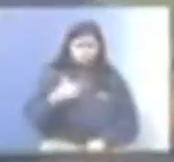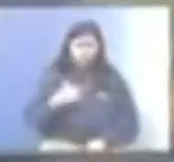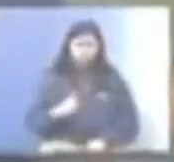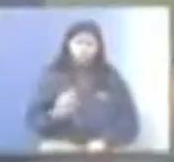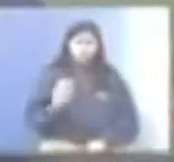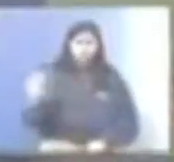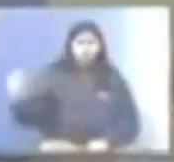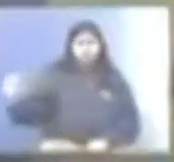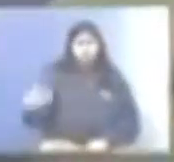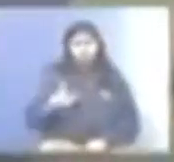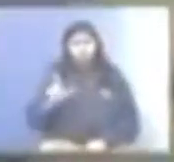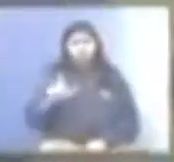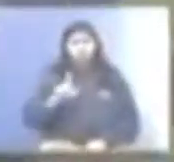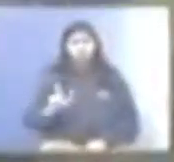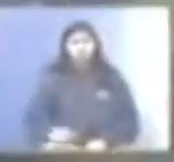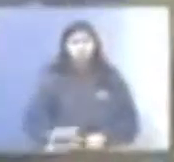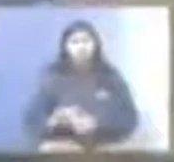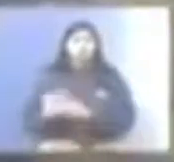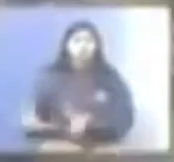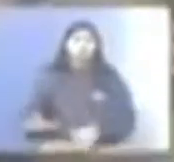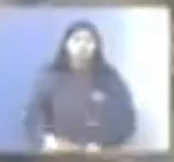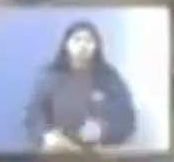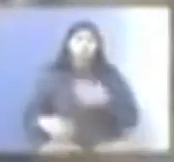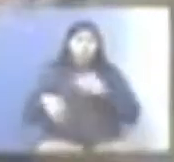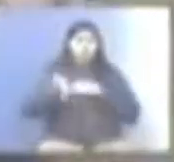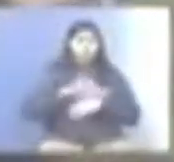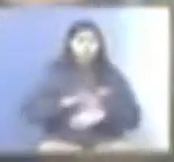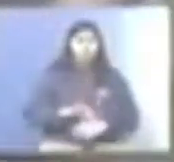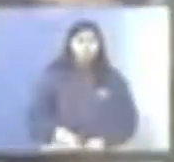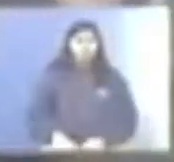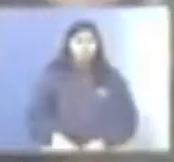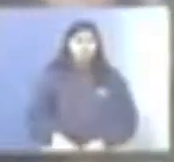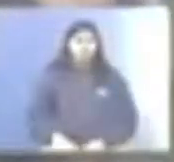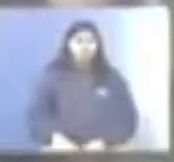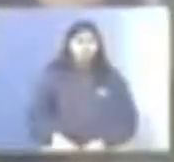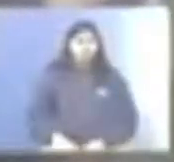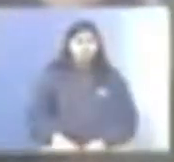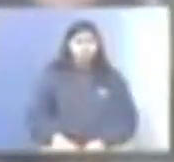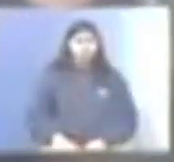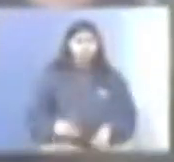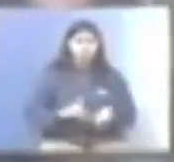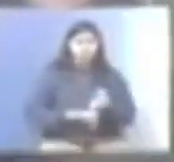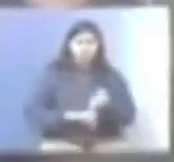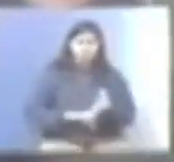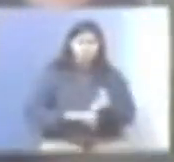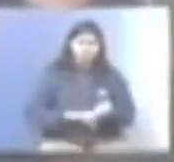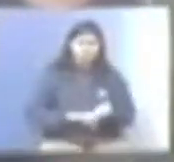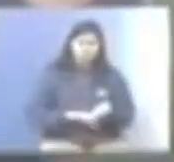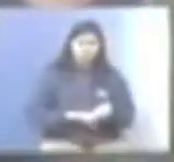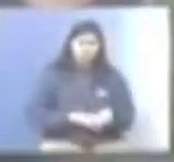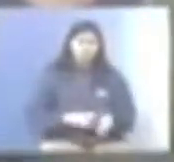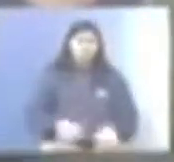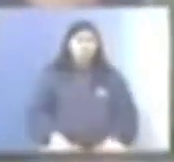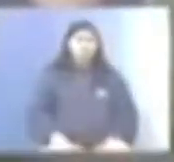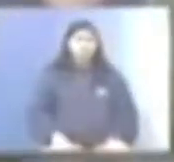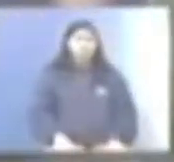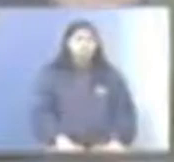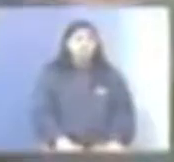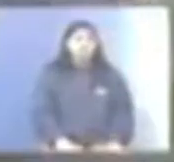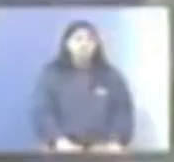sol não se ponha sobre o vosso ressentimento. O que é